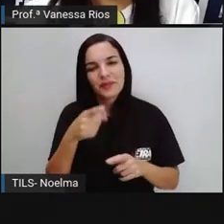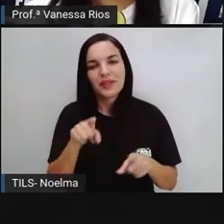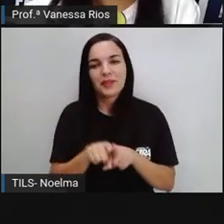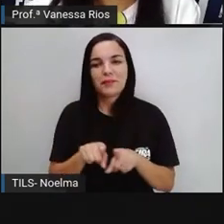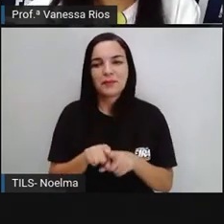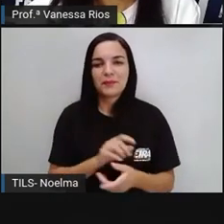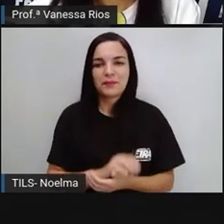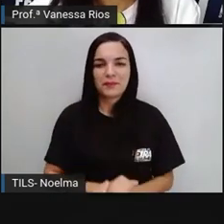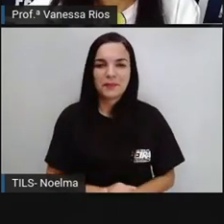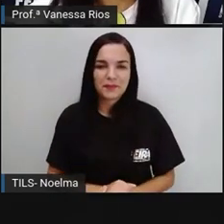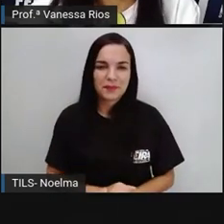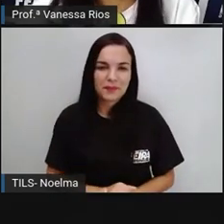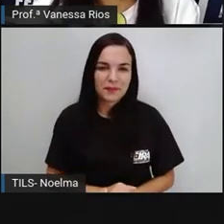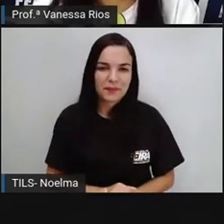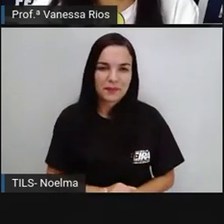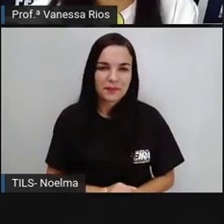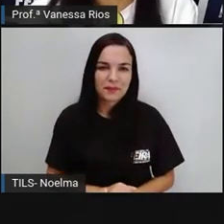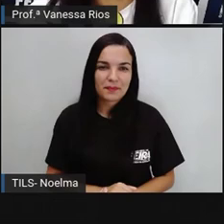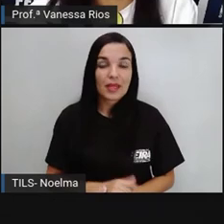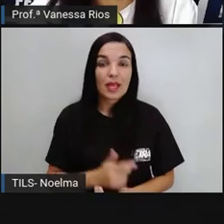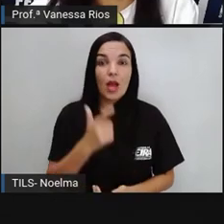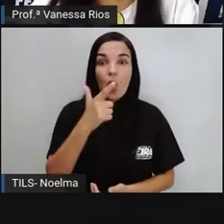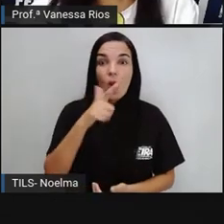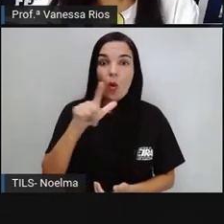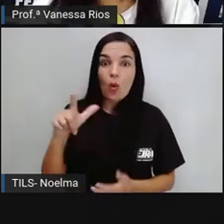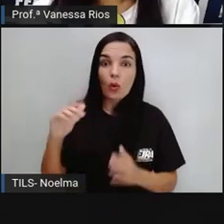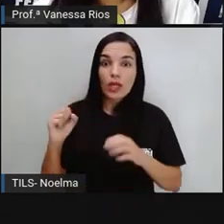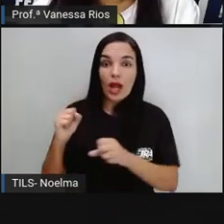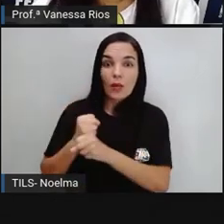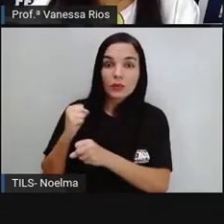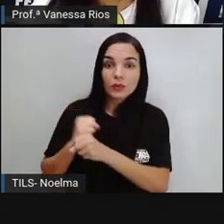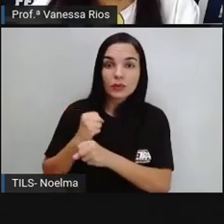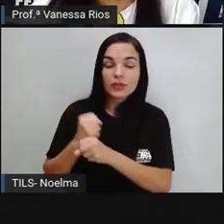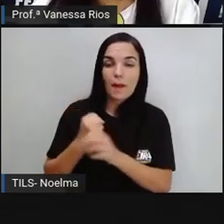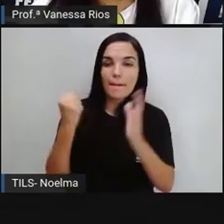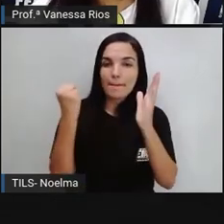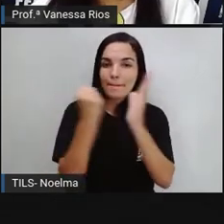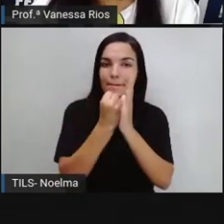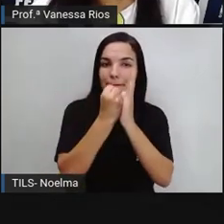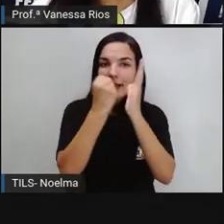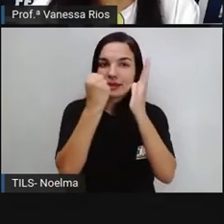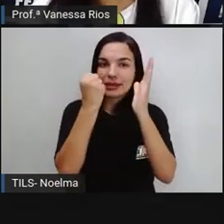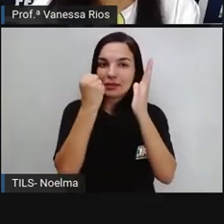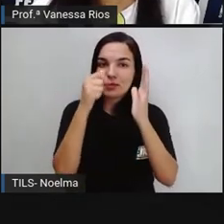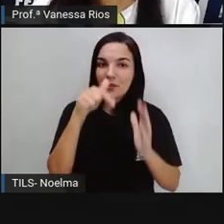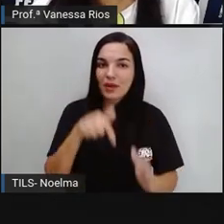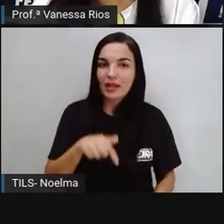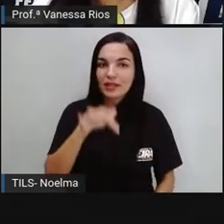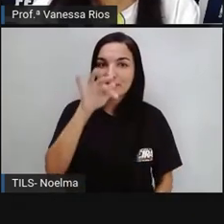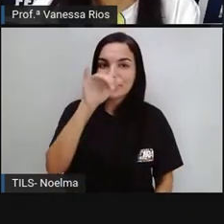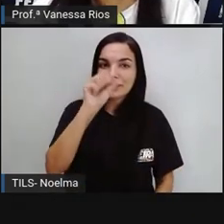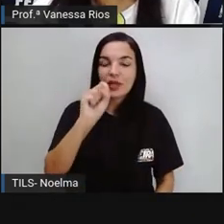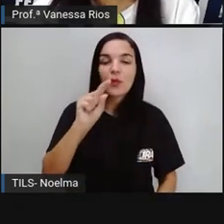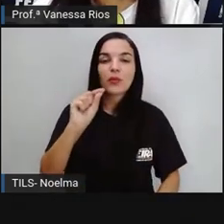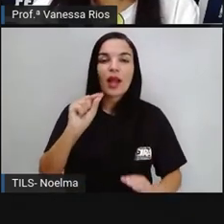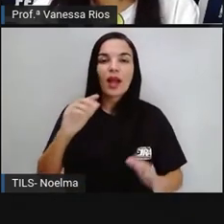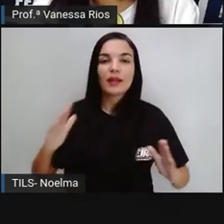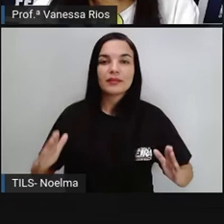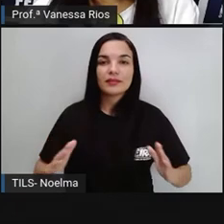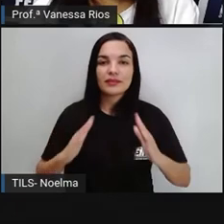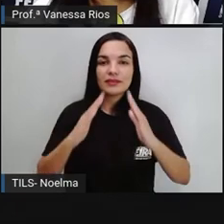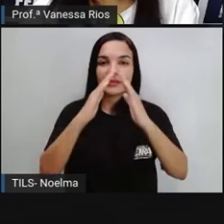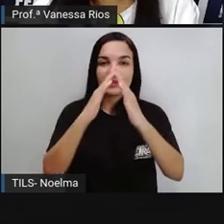diariamente. Olha, mais uma construção, que é ao prédio da escola aí,